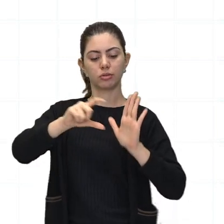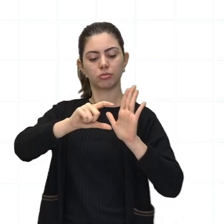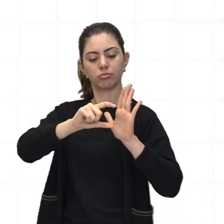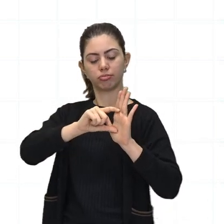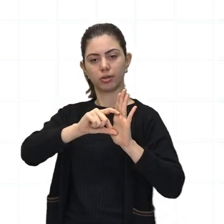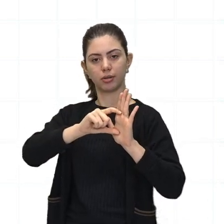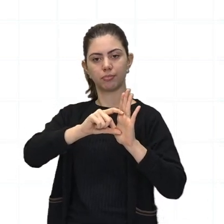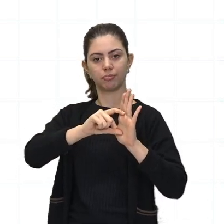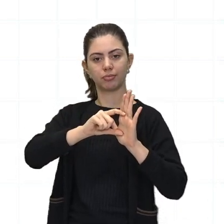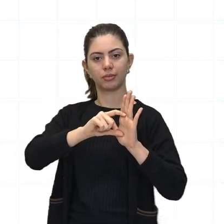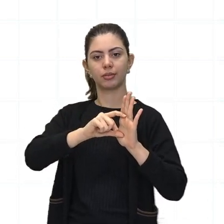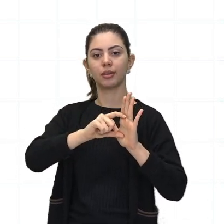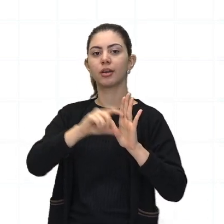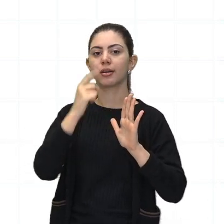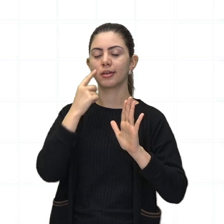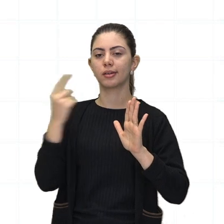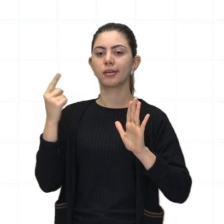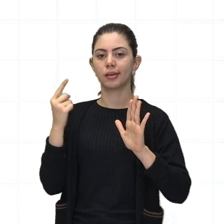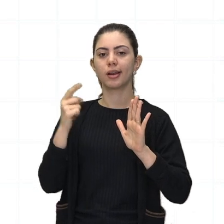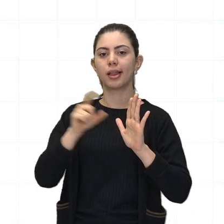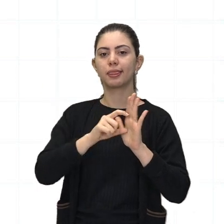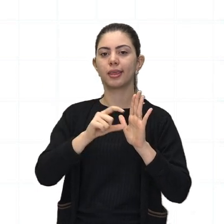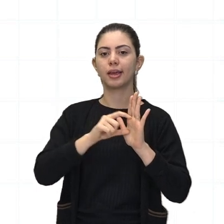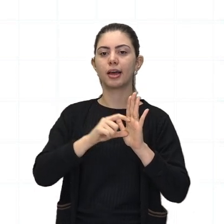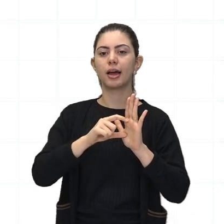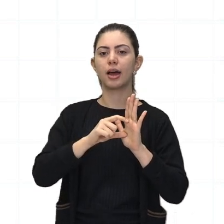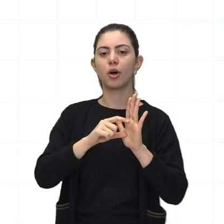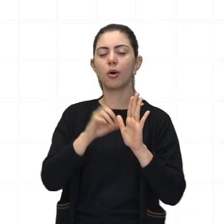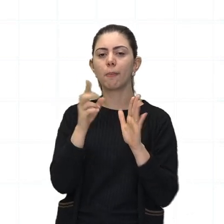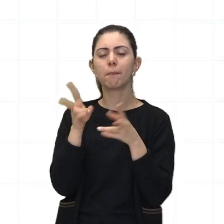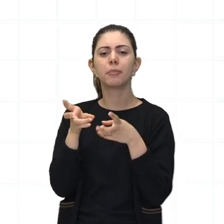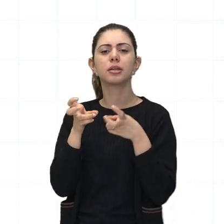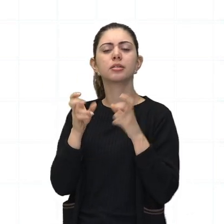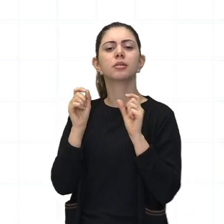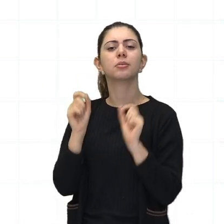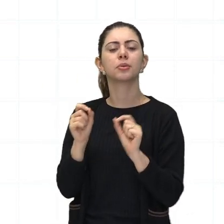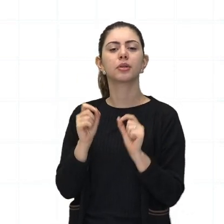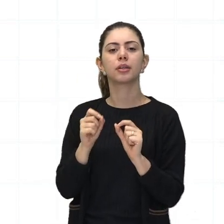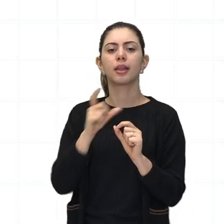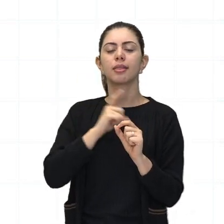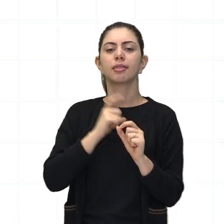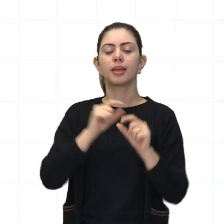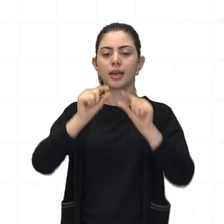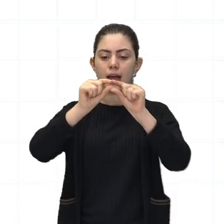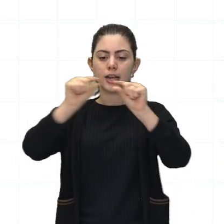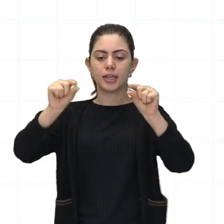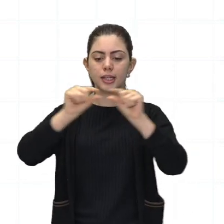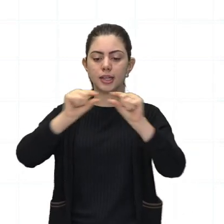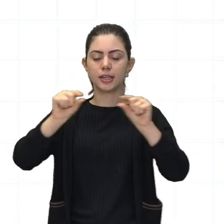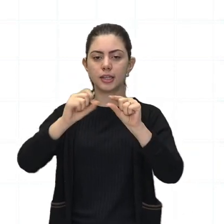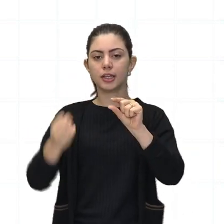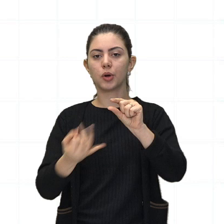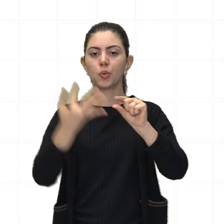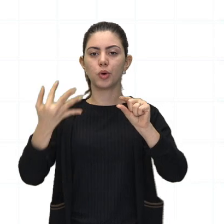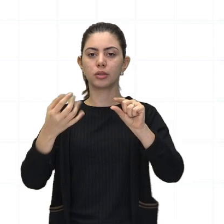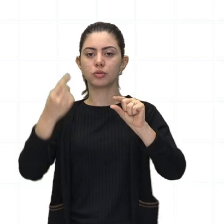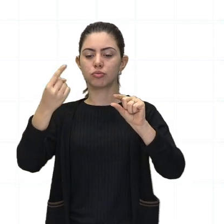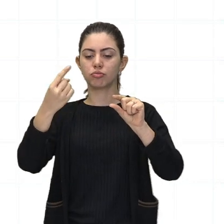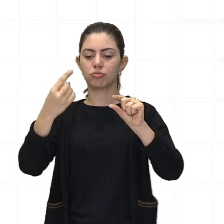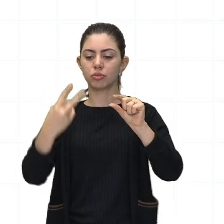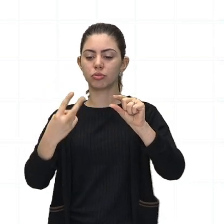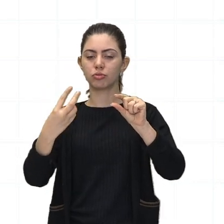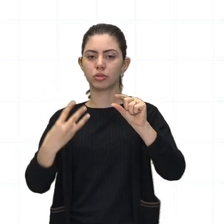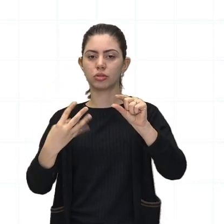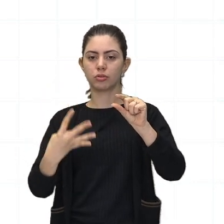estrofe. O menino quer um burrinho que saiba dizer. Olha como a contagem dos versos não para. O poema pode ser bem